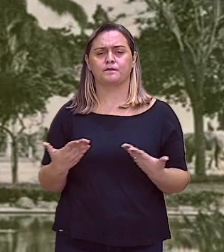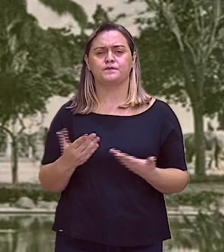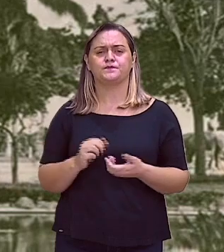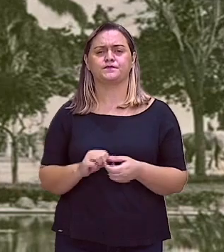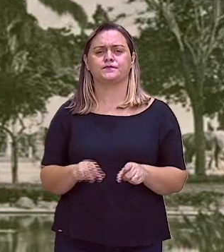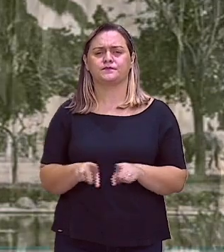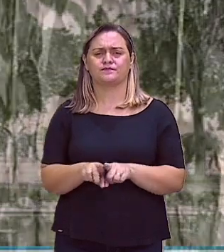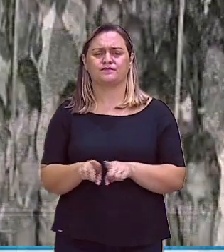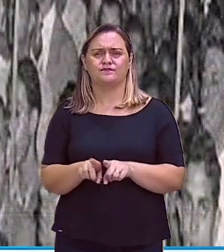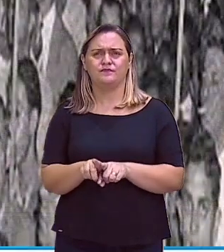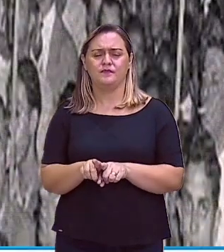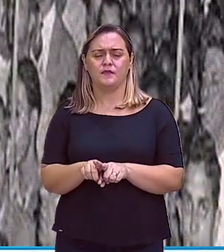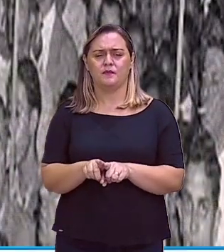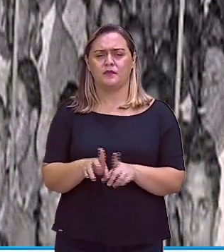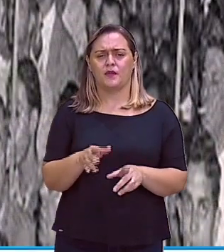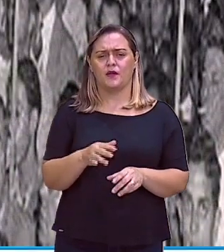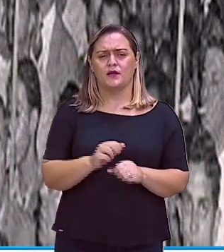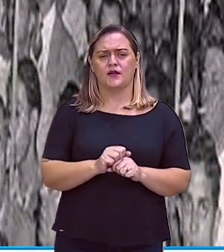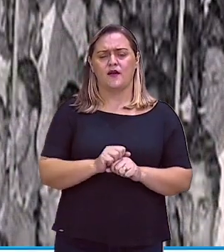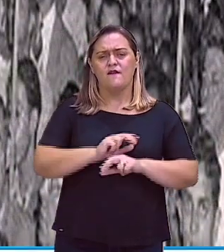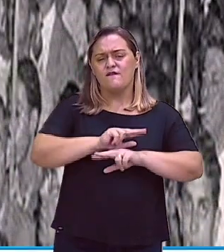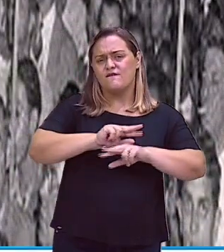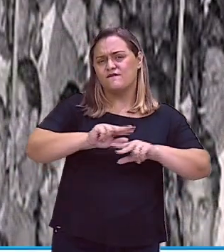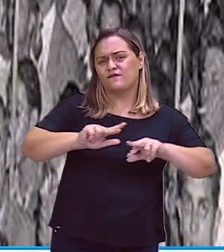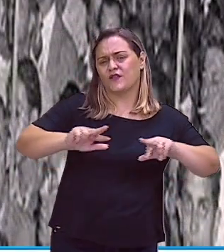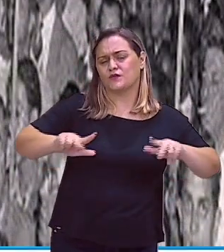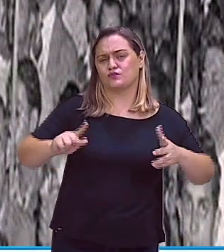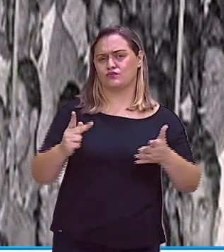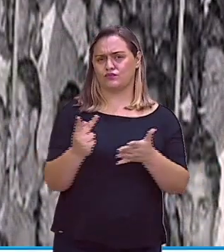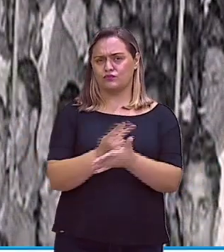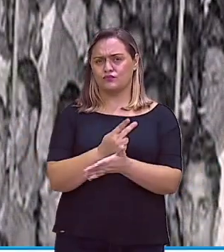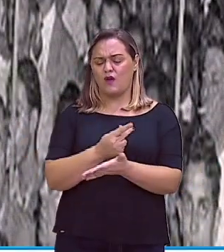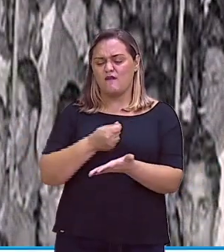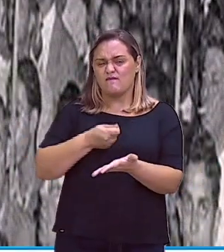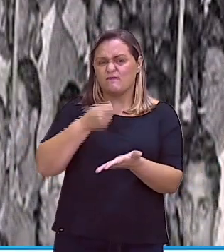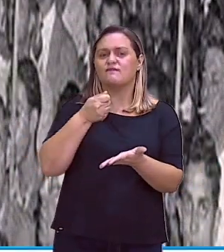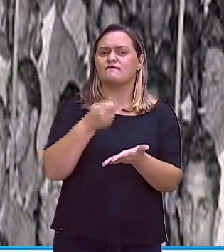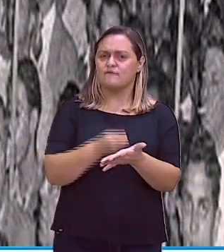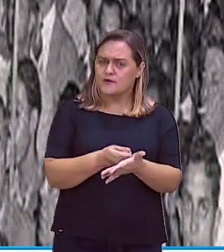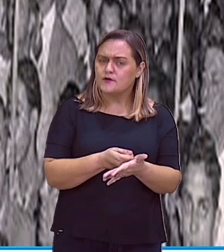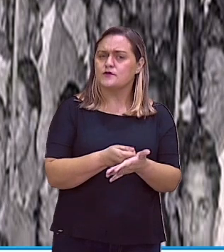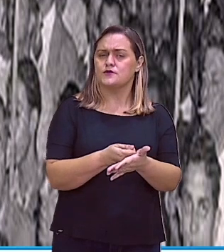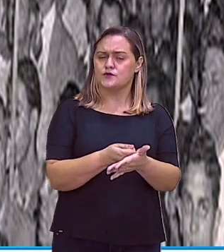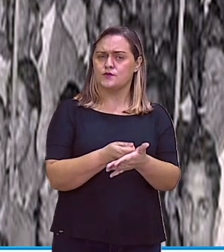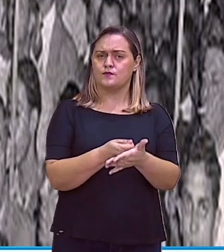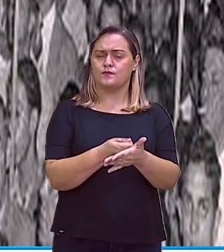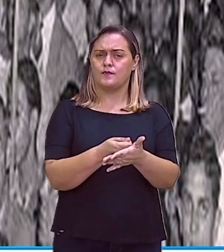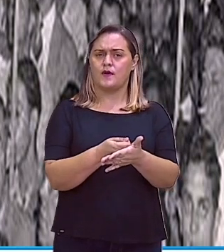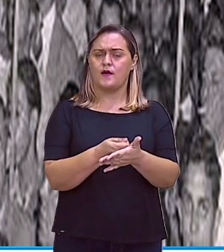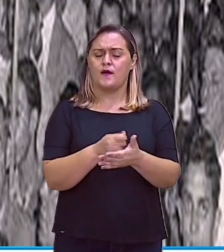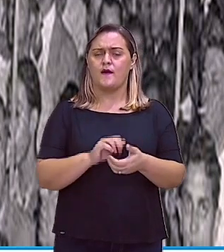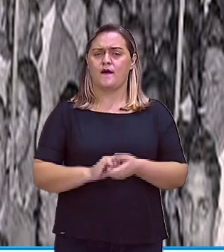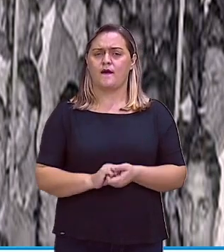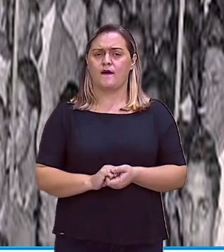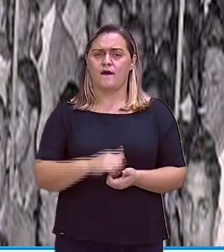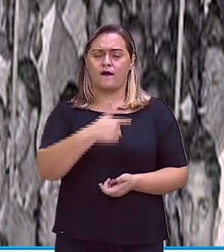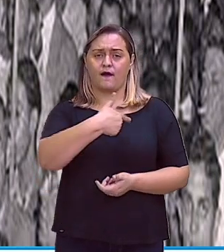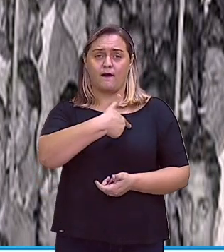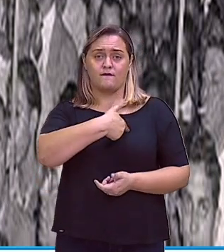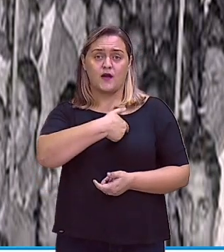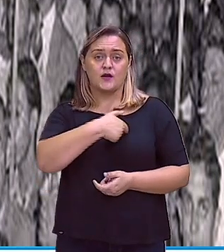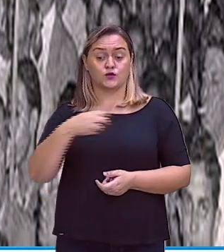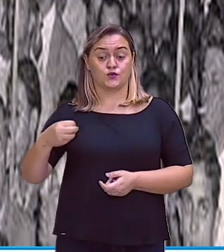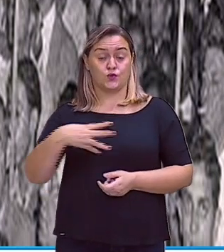esferas possíveis garantiu a Vargas amplos poderes e é enorme capacidade de negociação